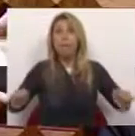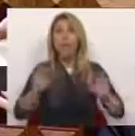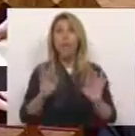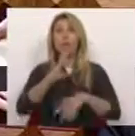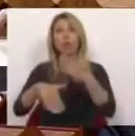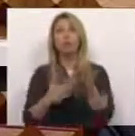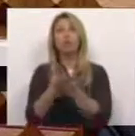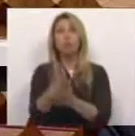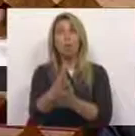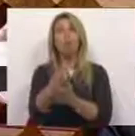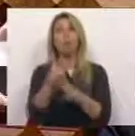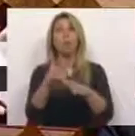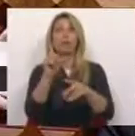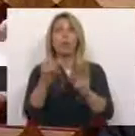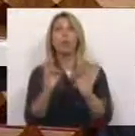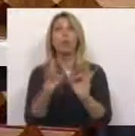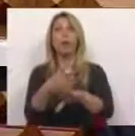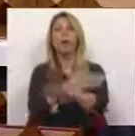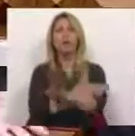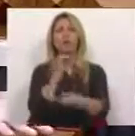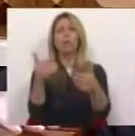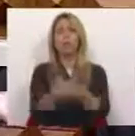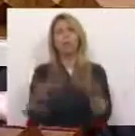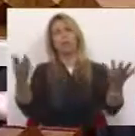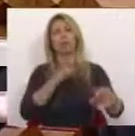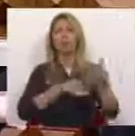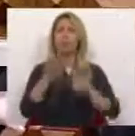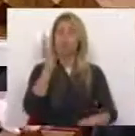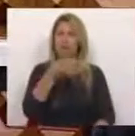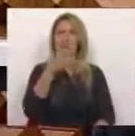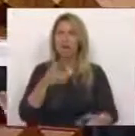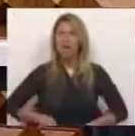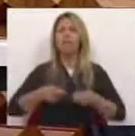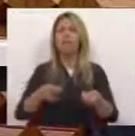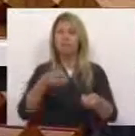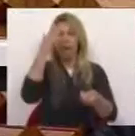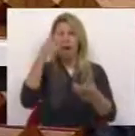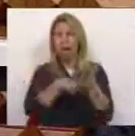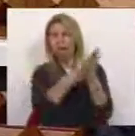Ó, Senhor Deputado, então falando de investimento, não acha que é suficiente este investimento, Sr. Deputado?